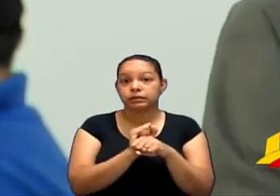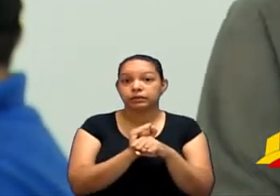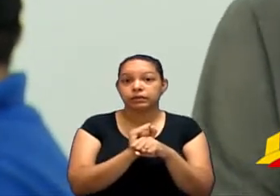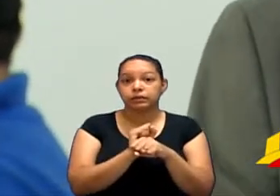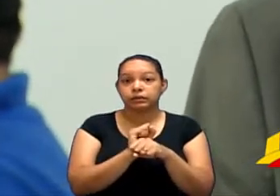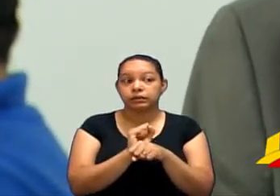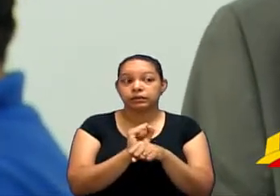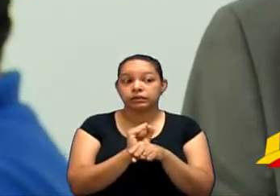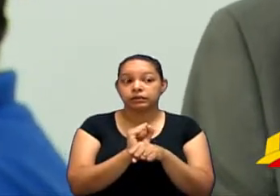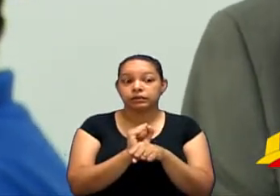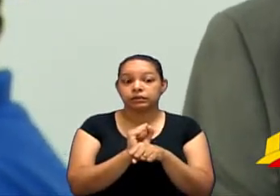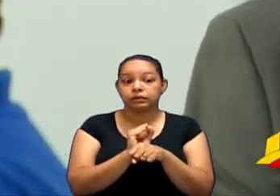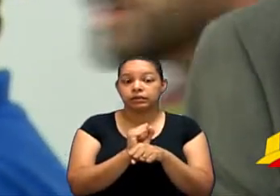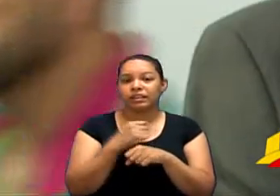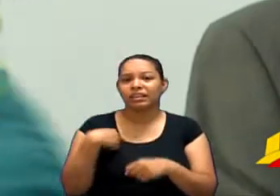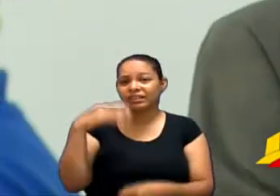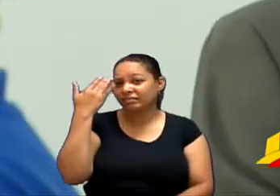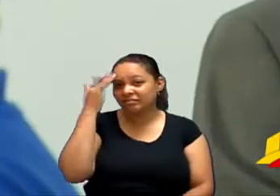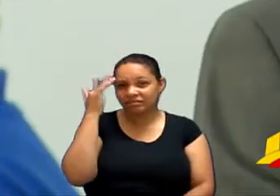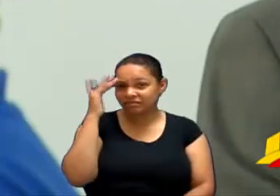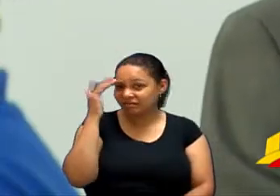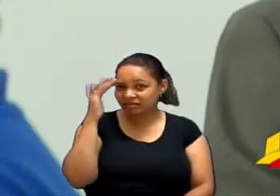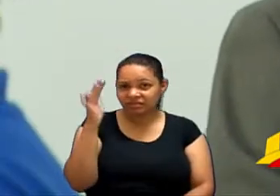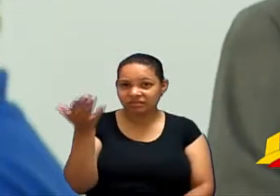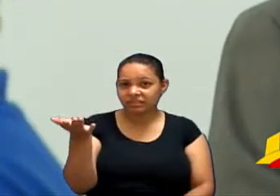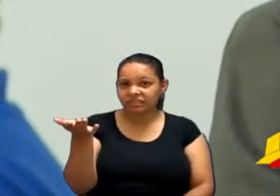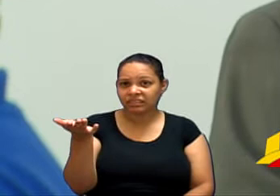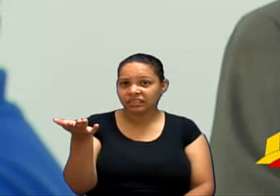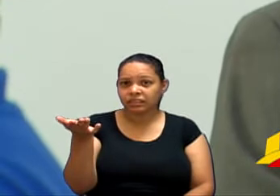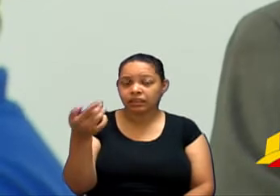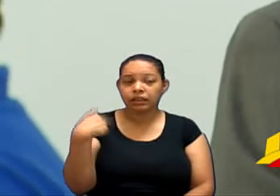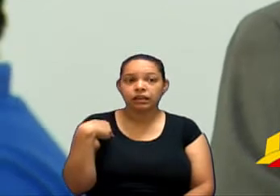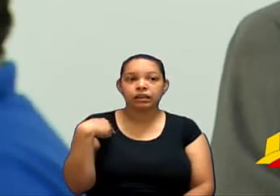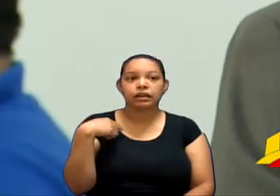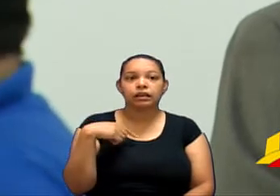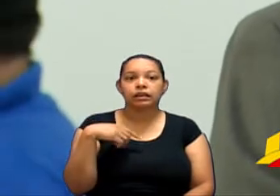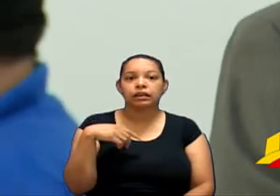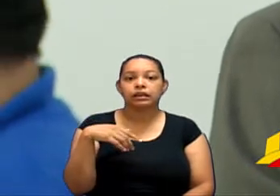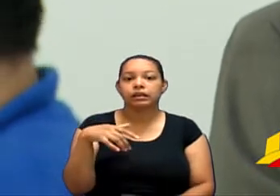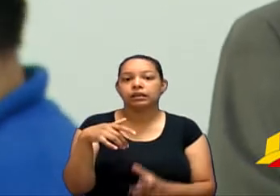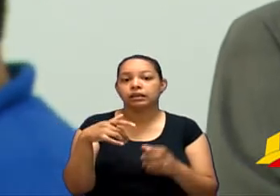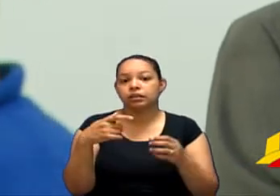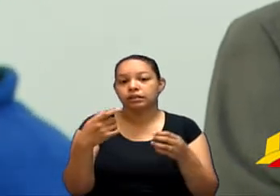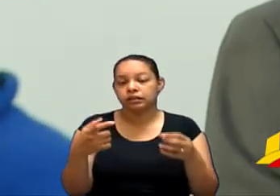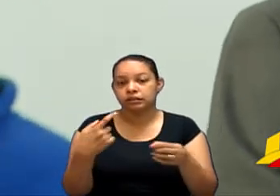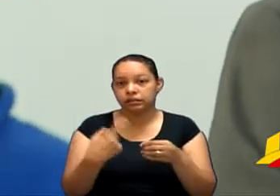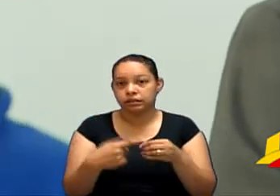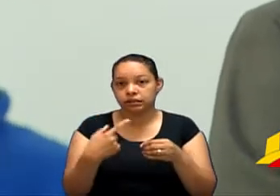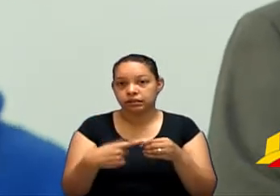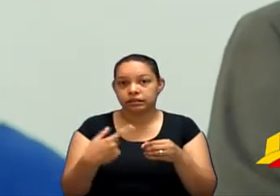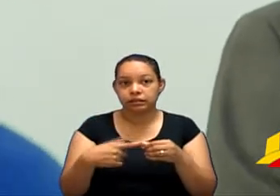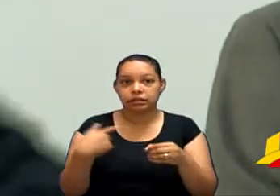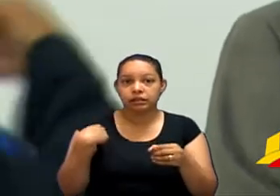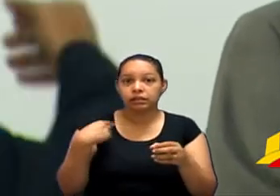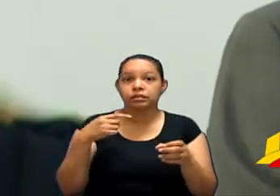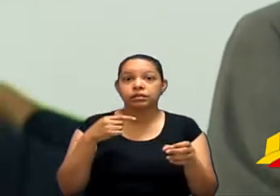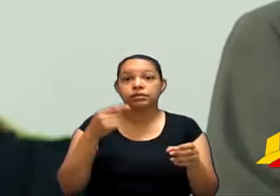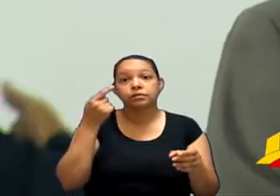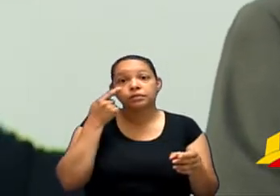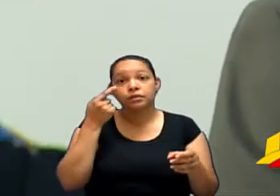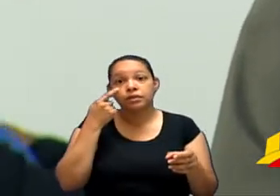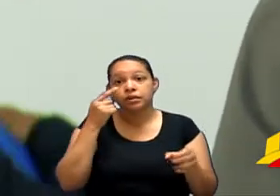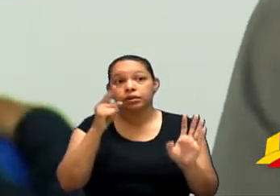entendi muito essa resposta aqui João Líder o município ainda não se reintegrou na posse de imóvel pois a divisão de fiscalização de áreas